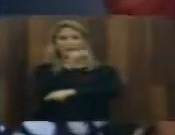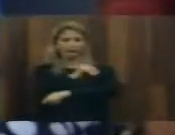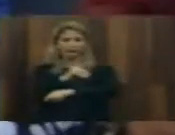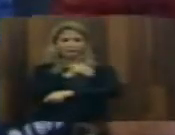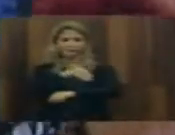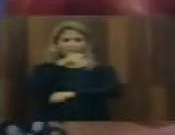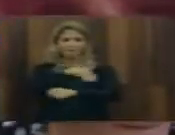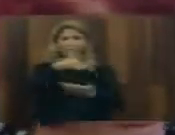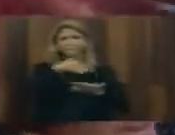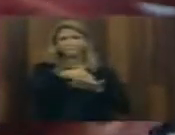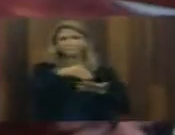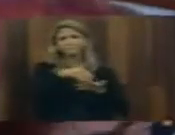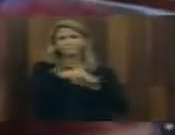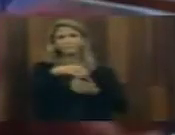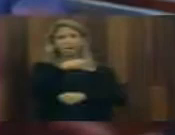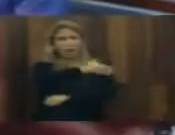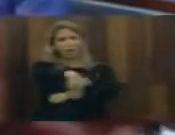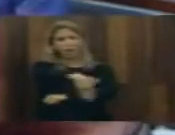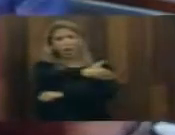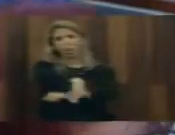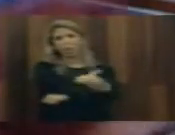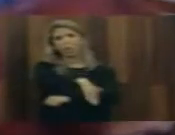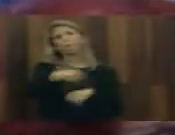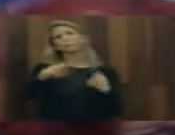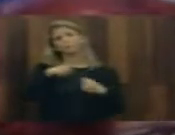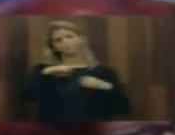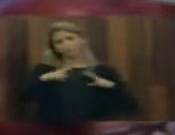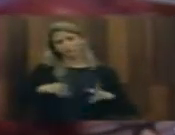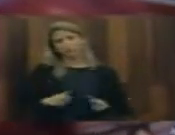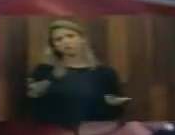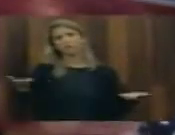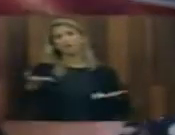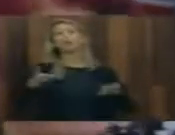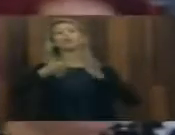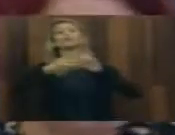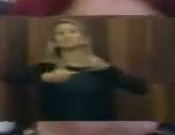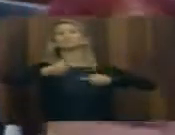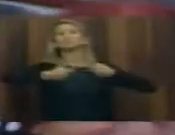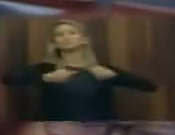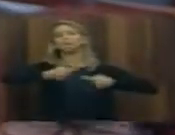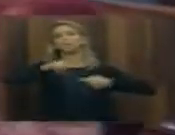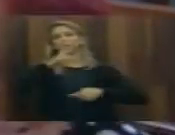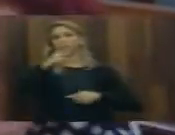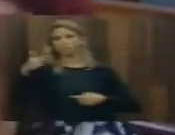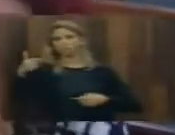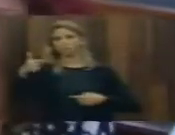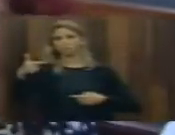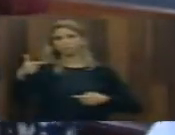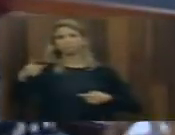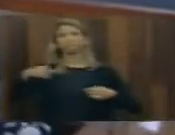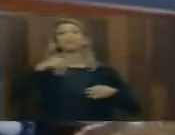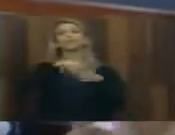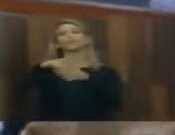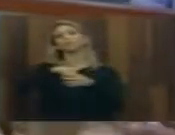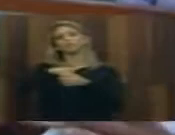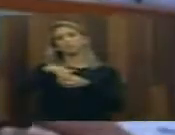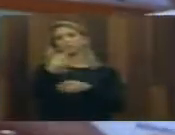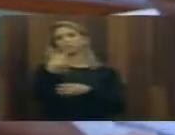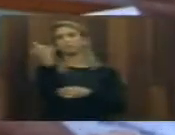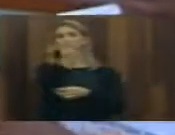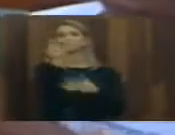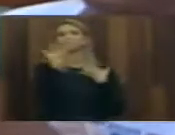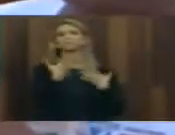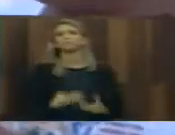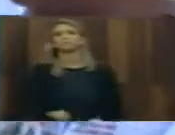rua 10, no bairro Reserva do Peró. Em discussão, indicação. Não havendo quem queira discutir, em votação. Os favoráveis permaneçam como